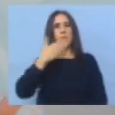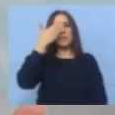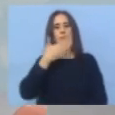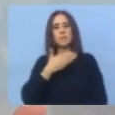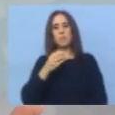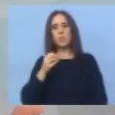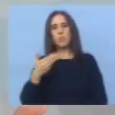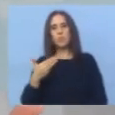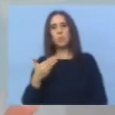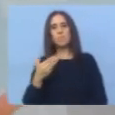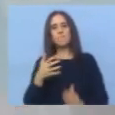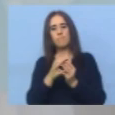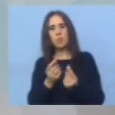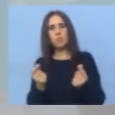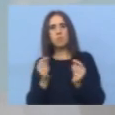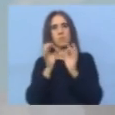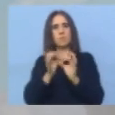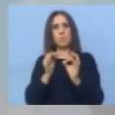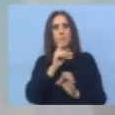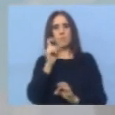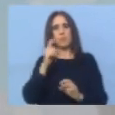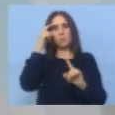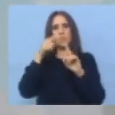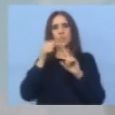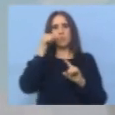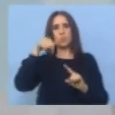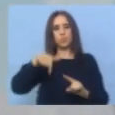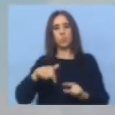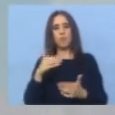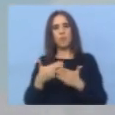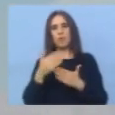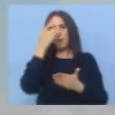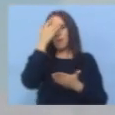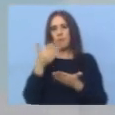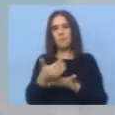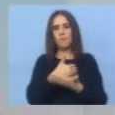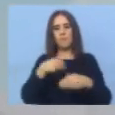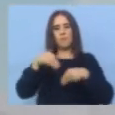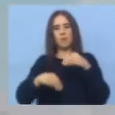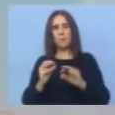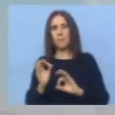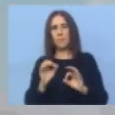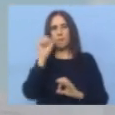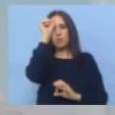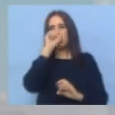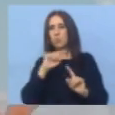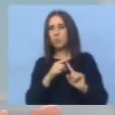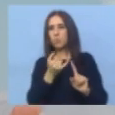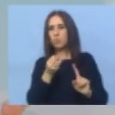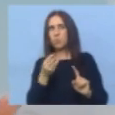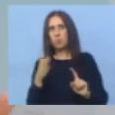pela paz no Sudão do Sul, que prepararam o referendo de janeiro de 2011,